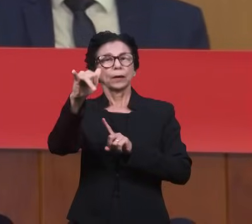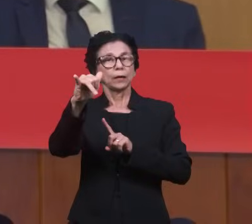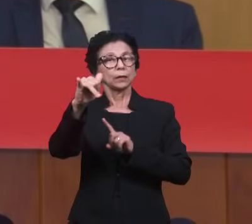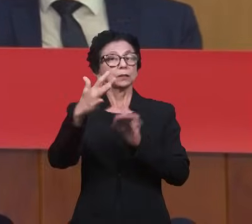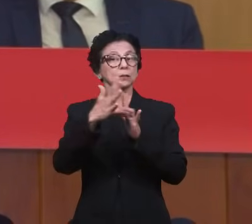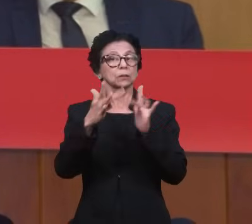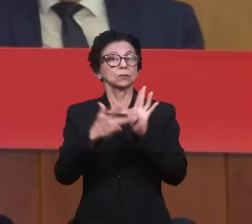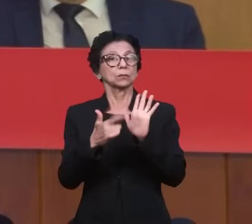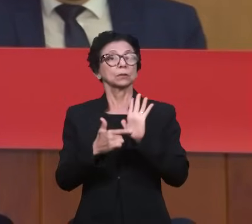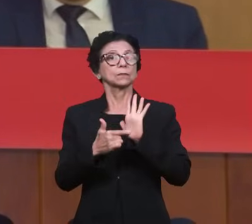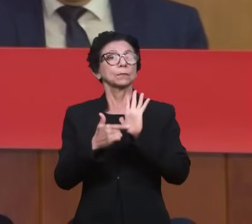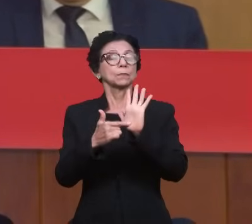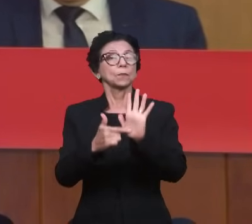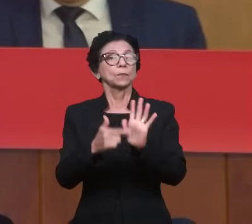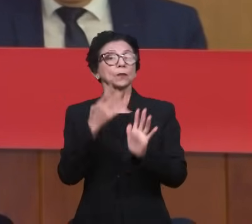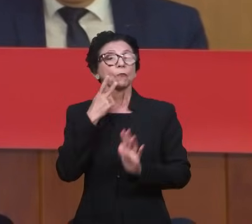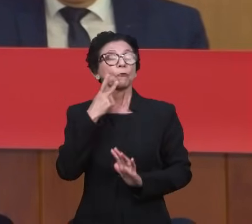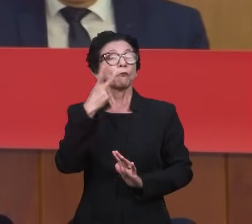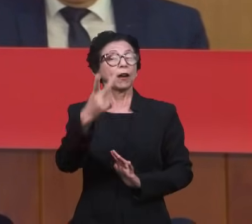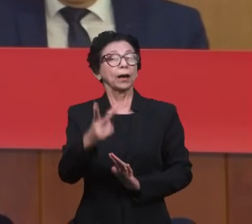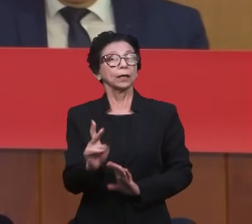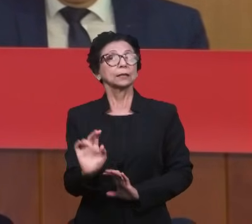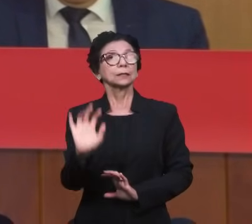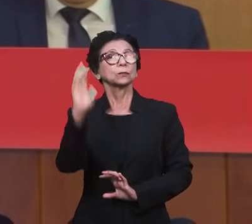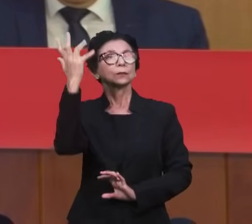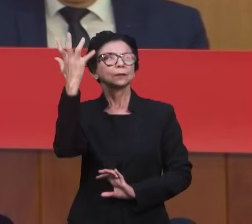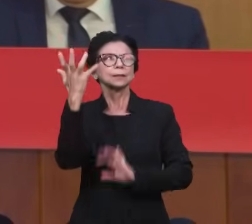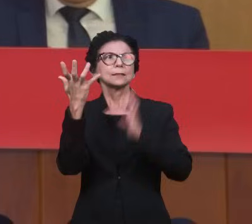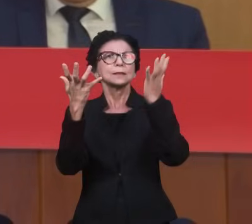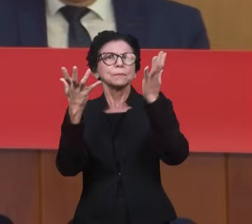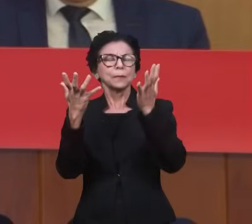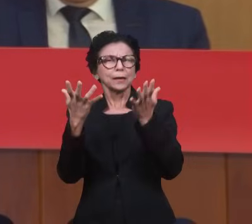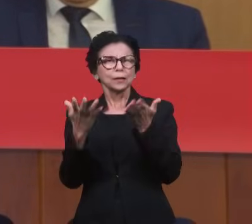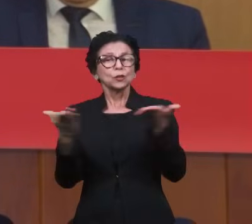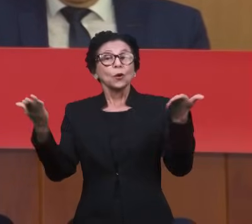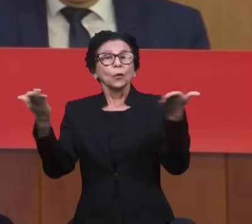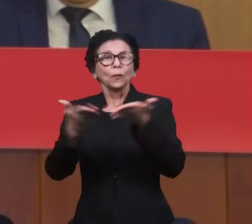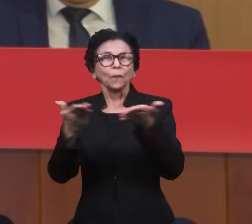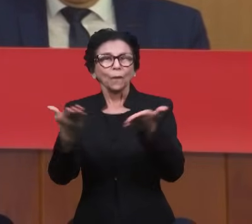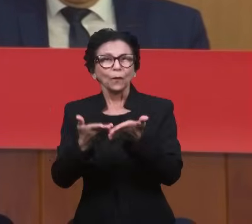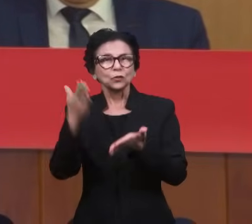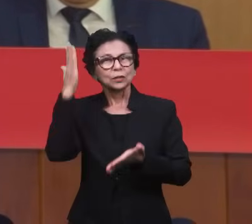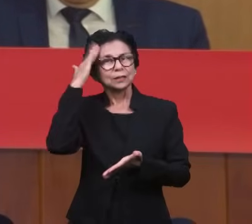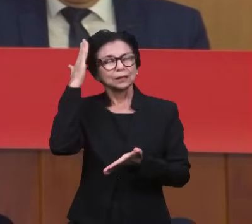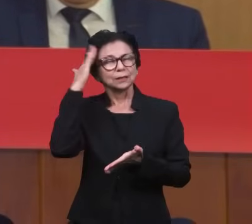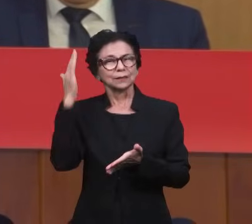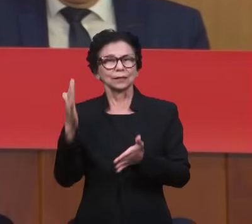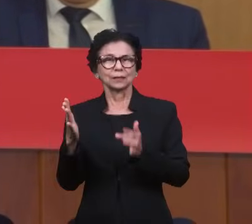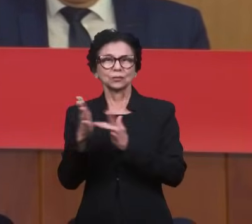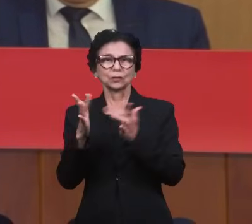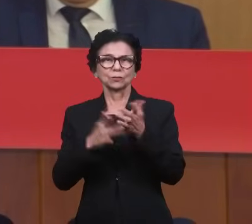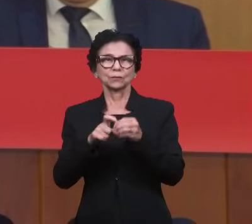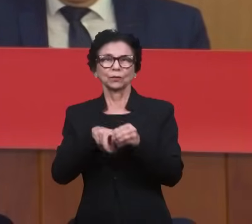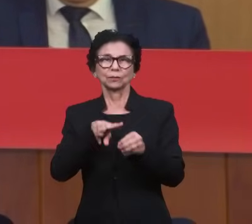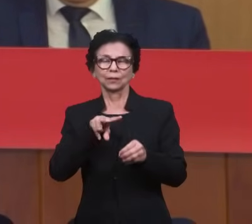como igreja fiel, discernirmos o momento que Jesus vai voltar. São sinais importantes. Nós